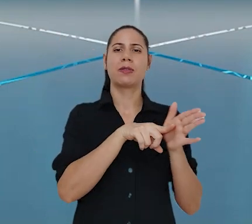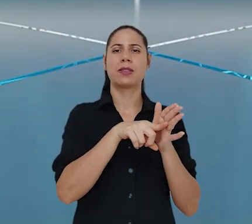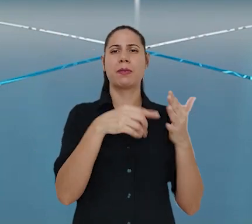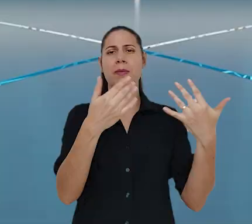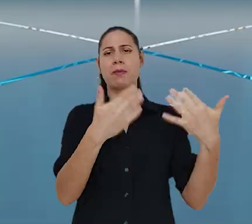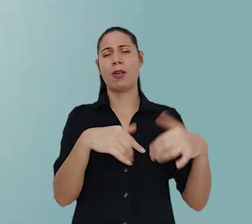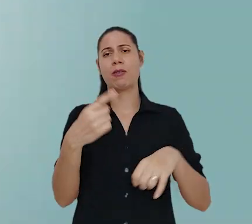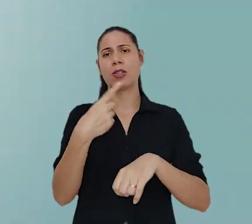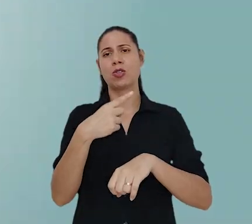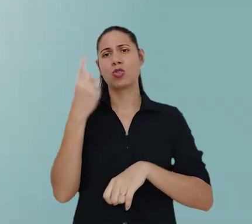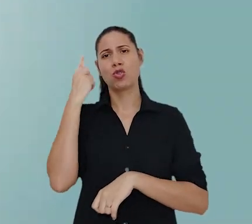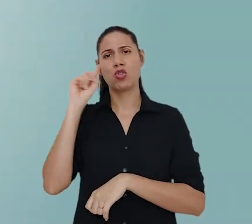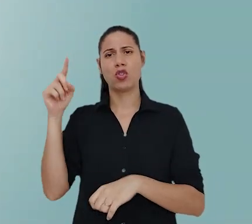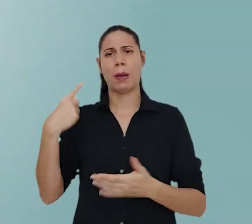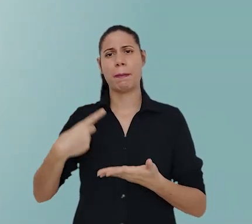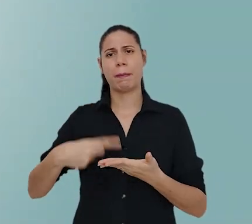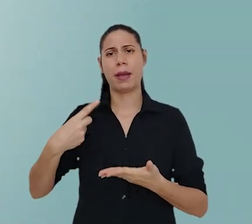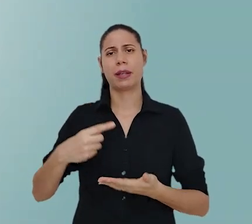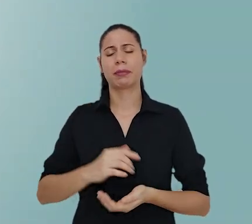data marcada.